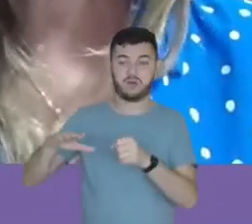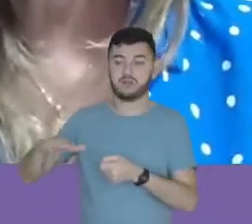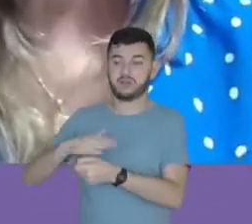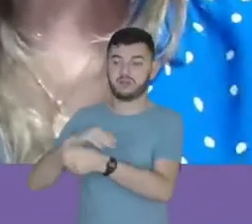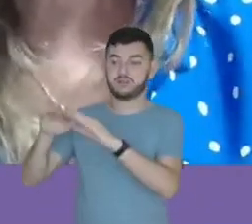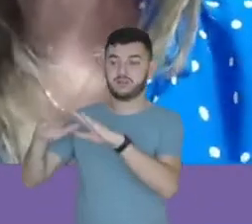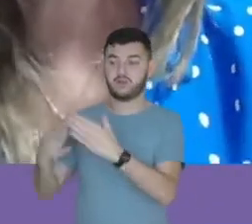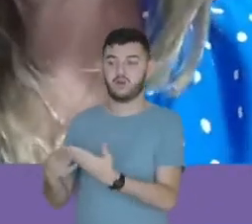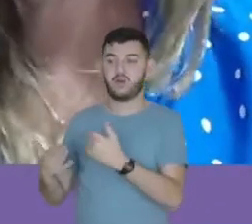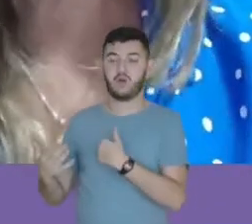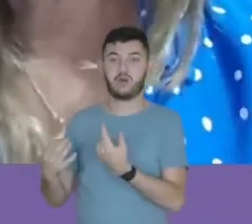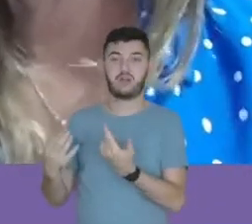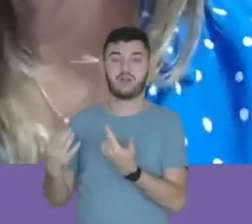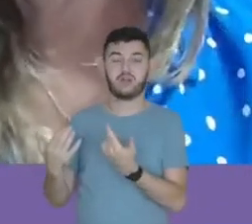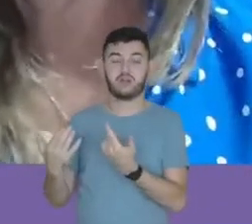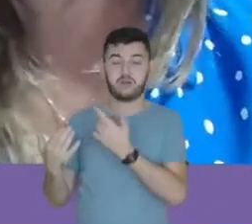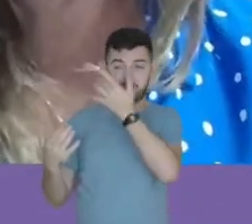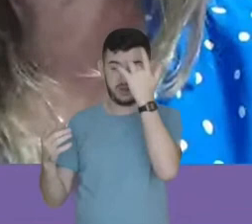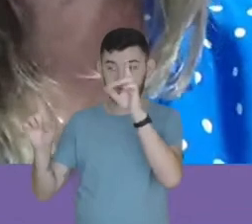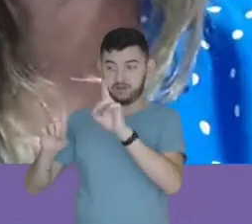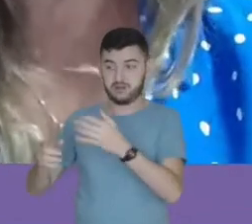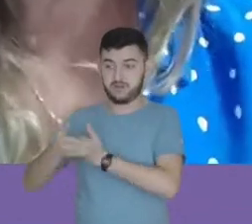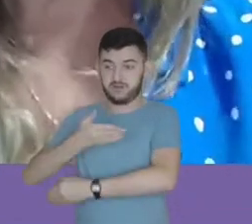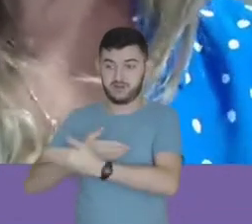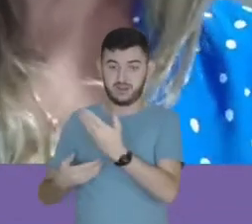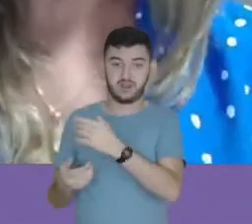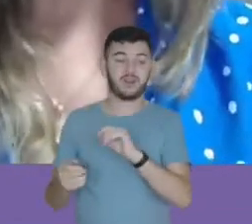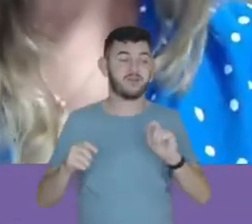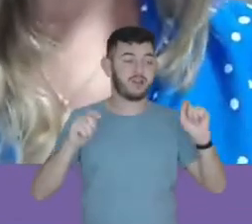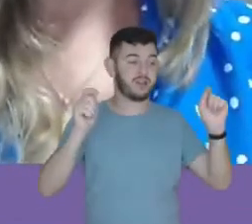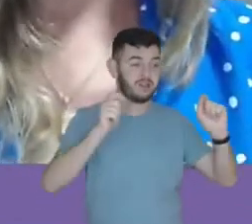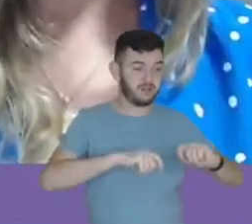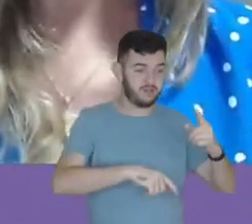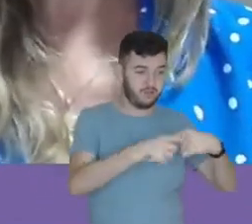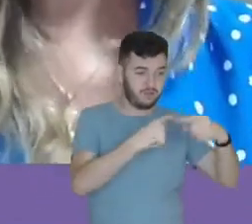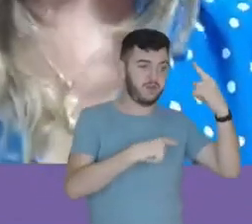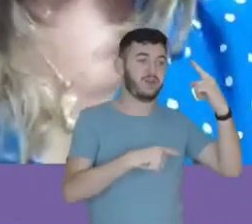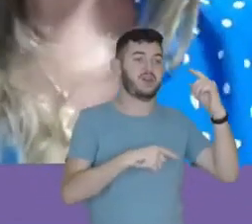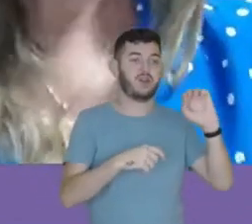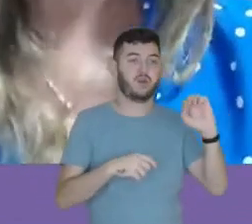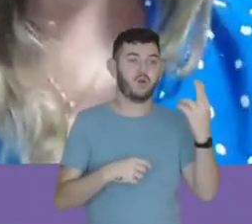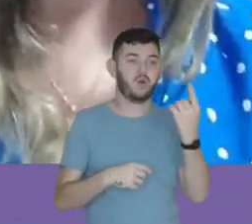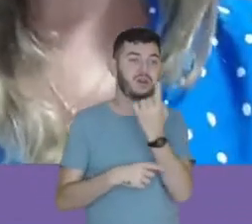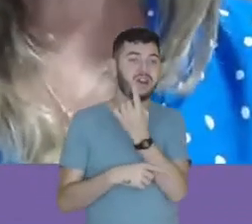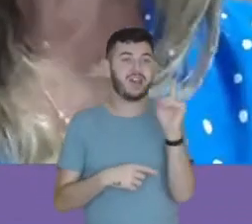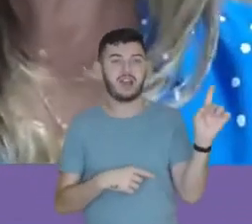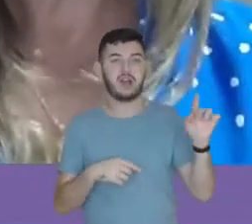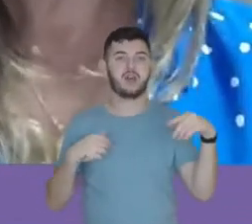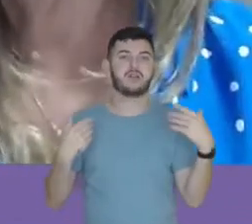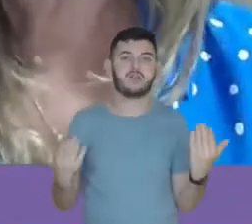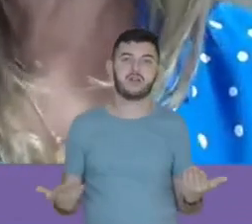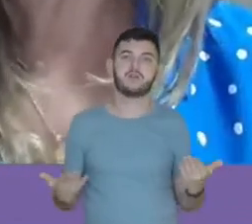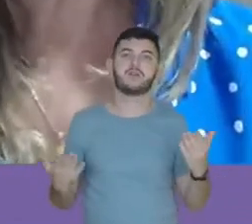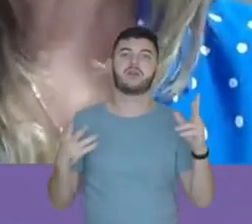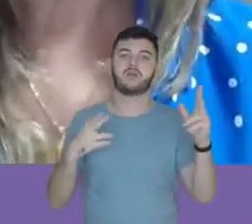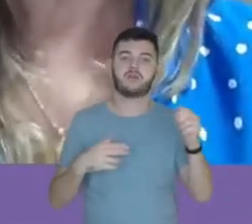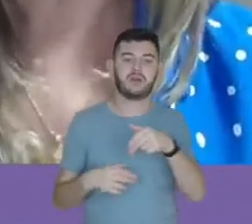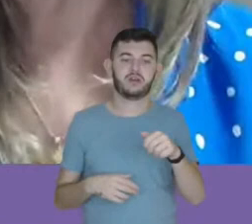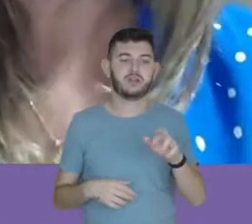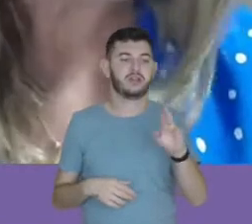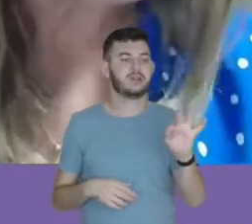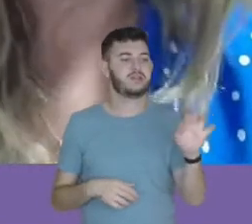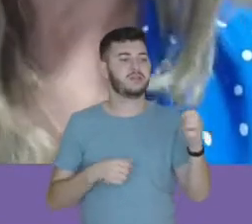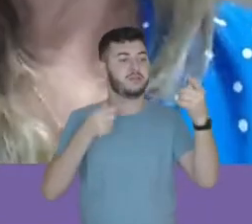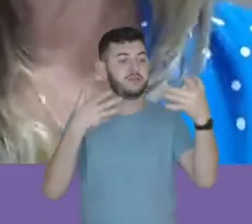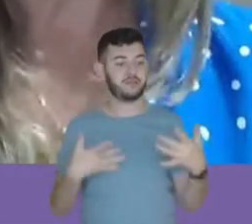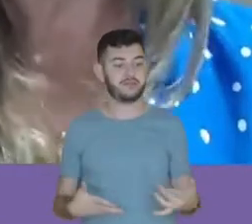quem vai ter as condições de desenvolvimento das suas potencialidades, como colocava a Ana Rita, ou não. Então, esse